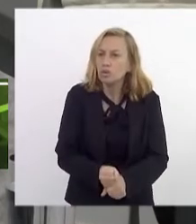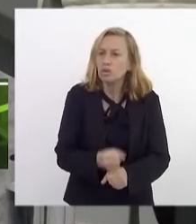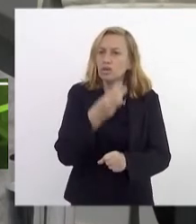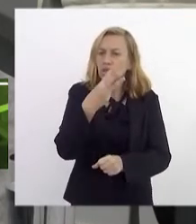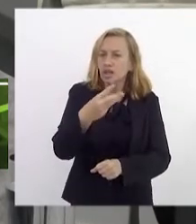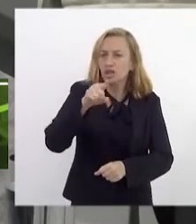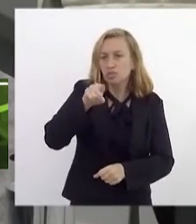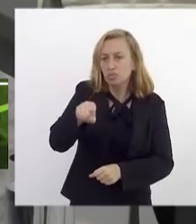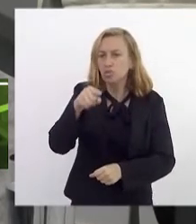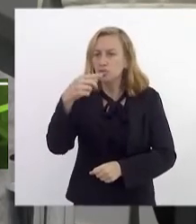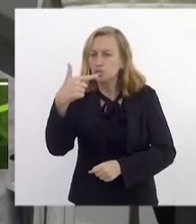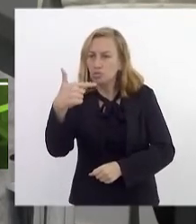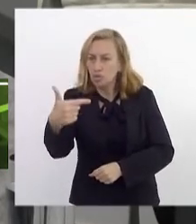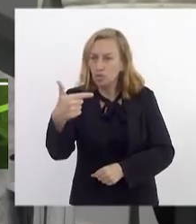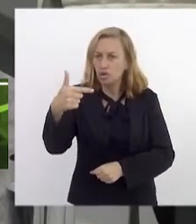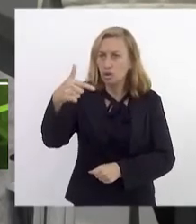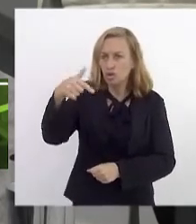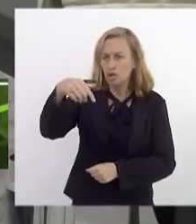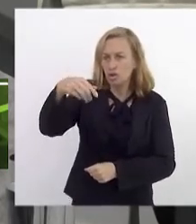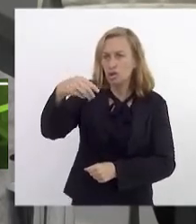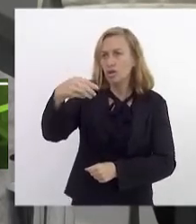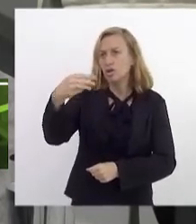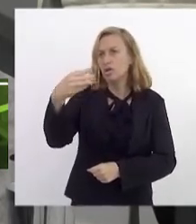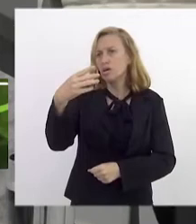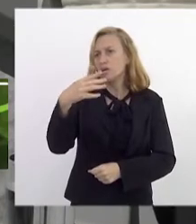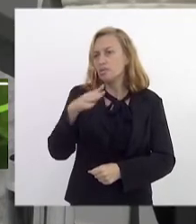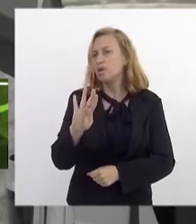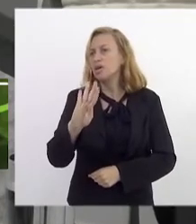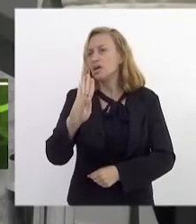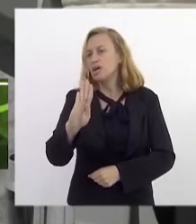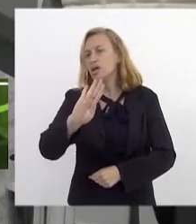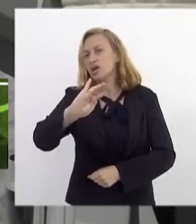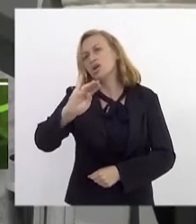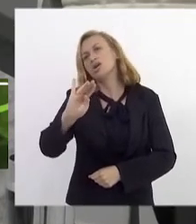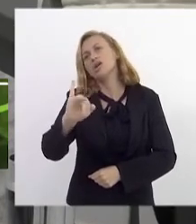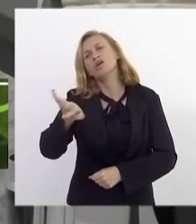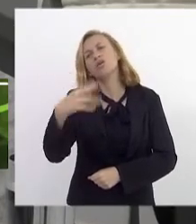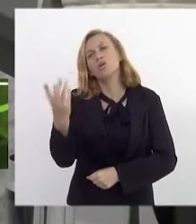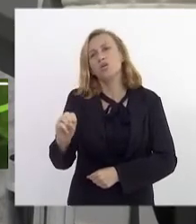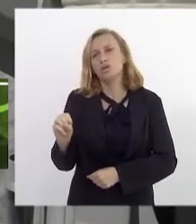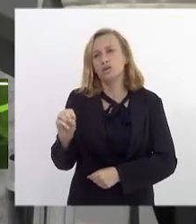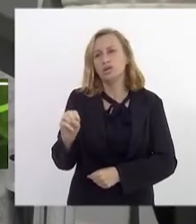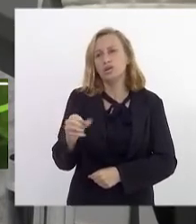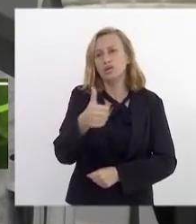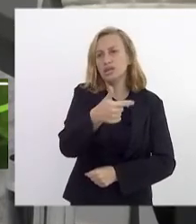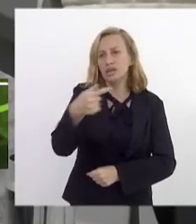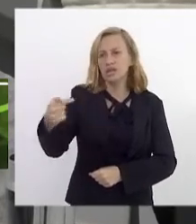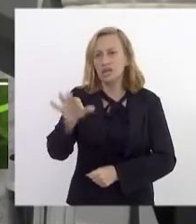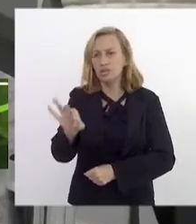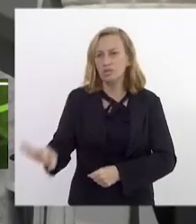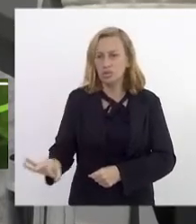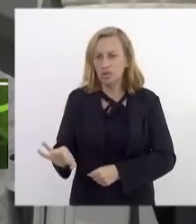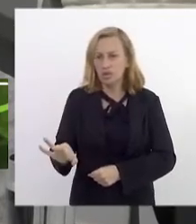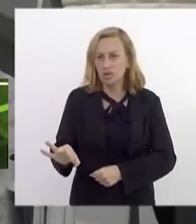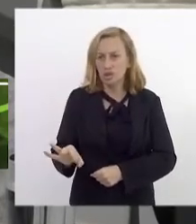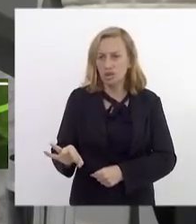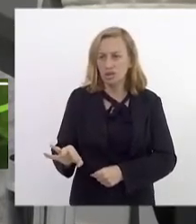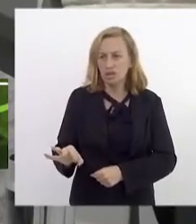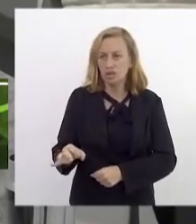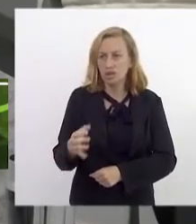3,2 bilhões, ou seja, 19% do total previsto no programa Pacto RJ.